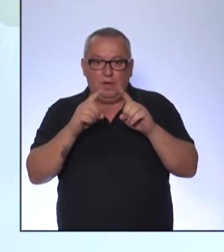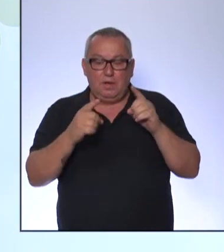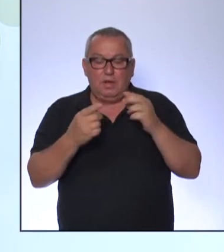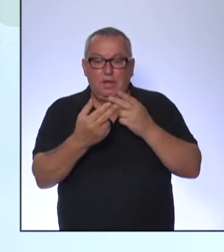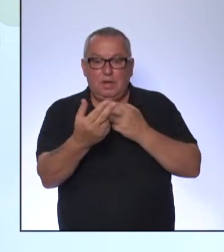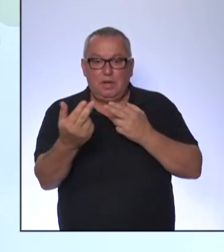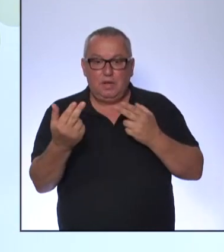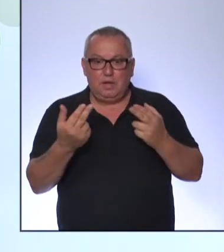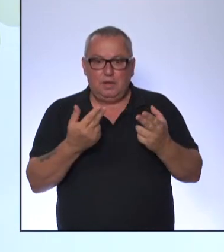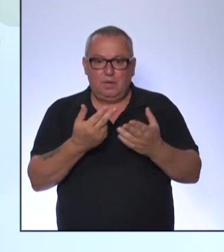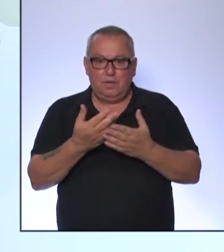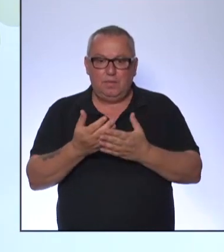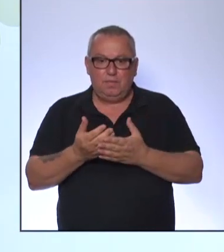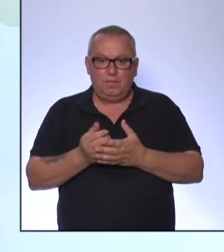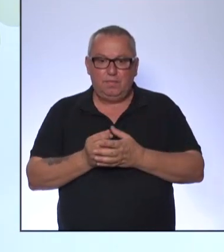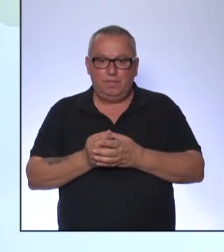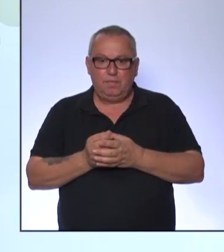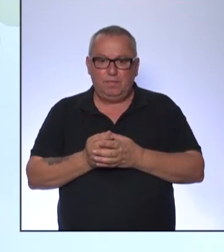que têm a mesma característica.